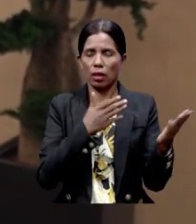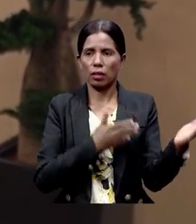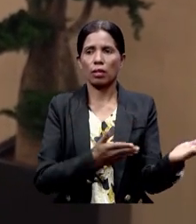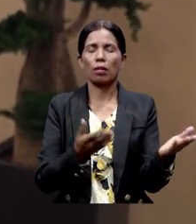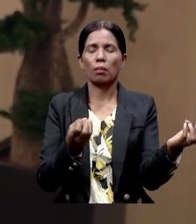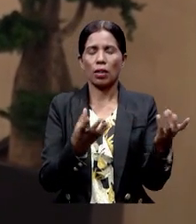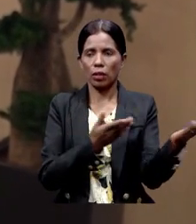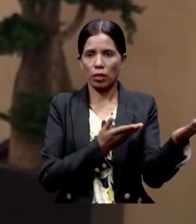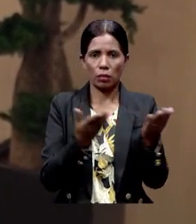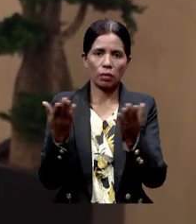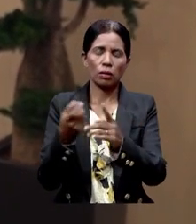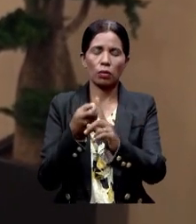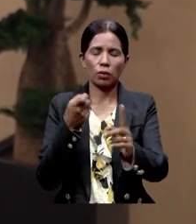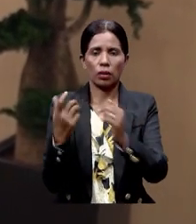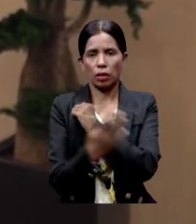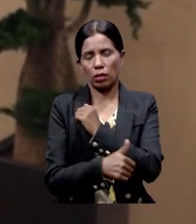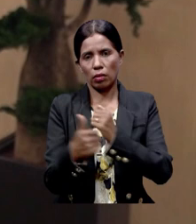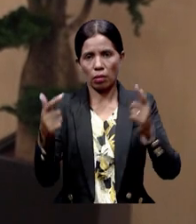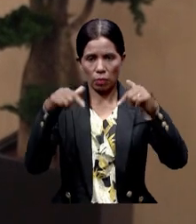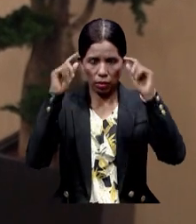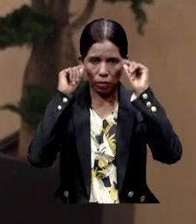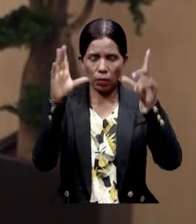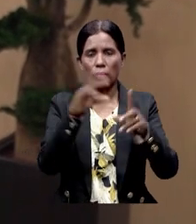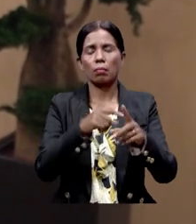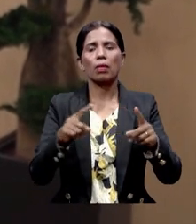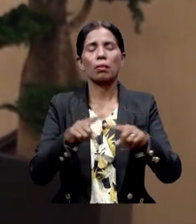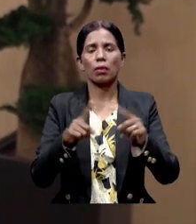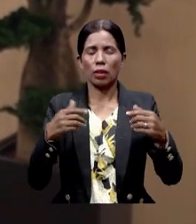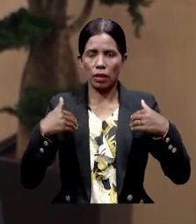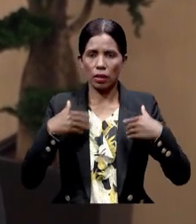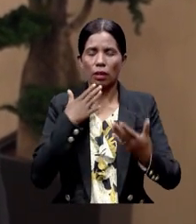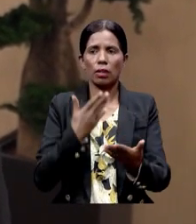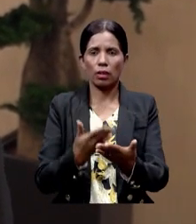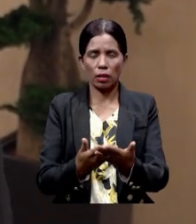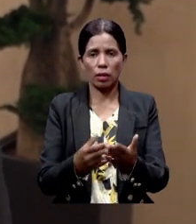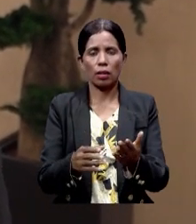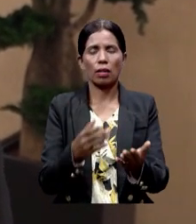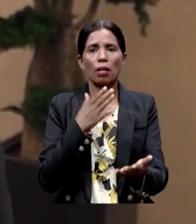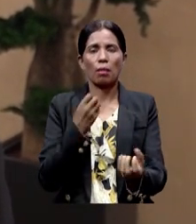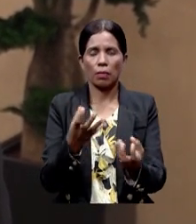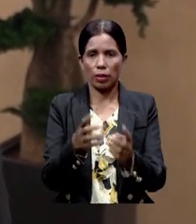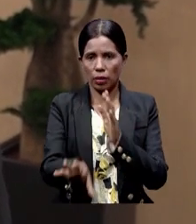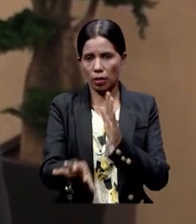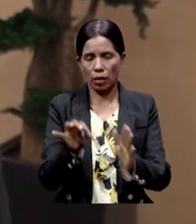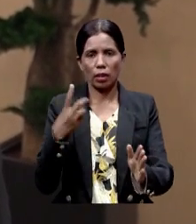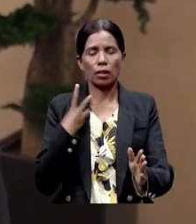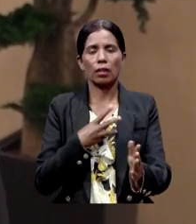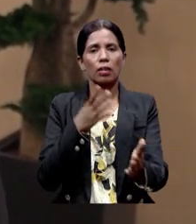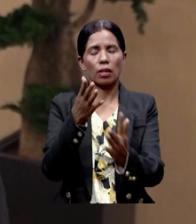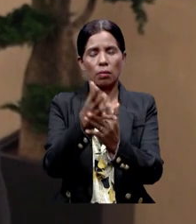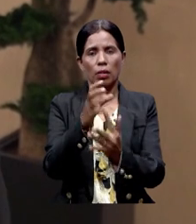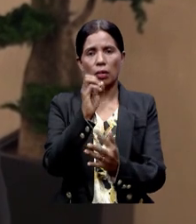para clio do que exportação, mas é benefício para que não se veja a adesão, né? E leu